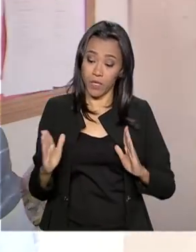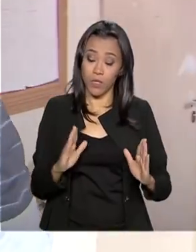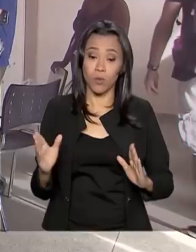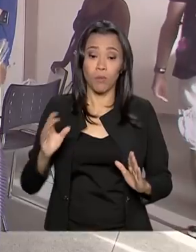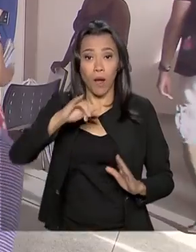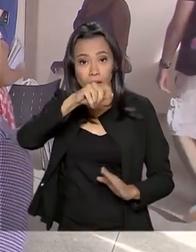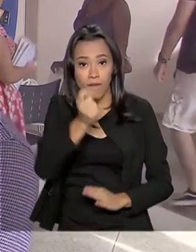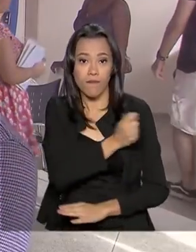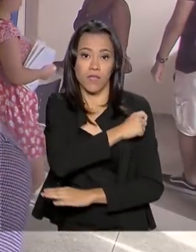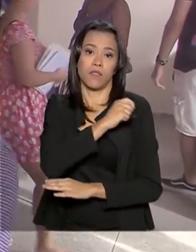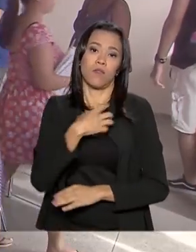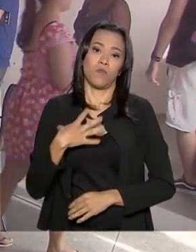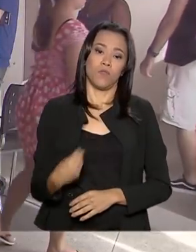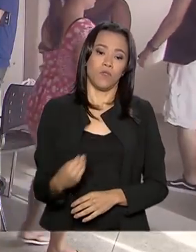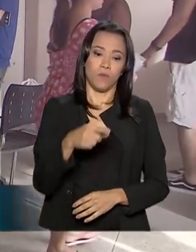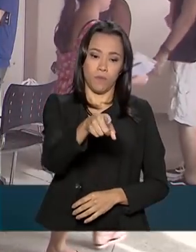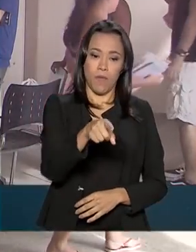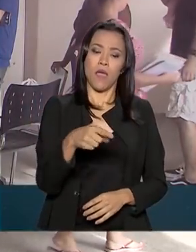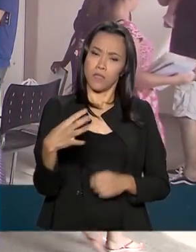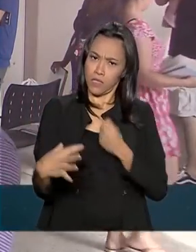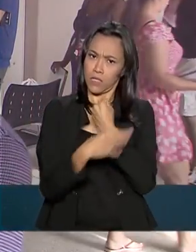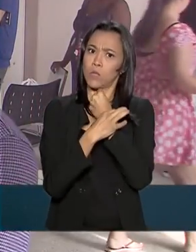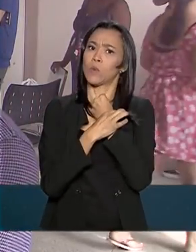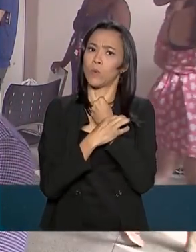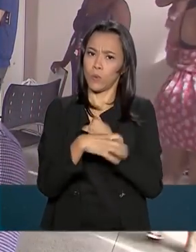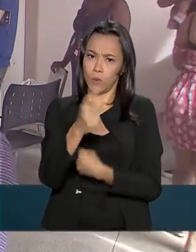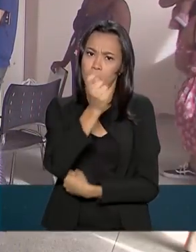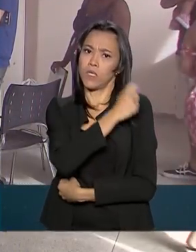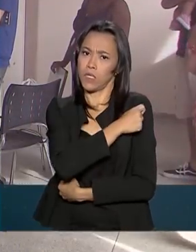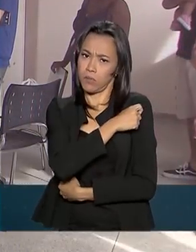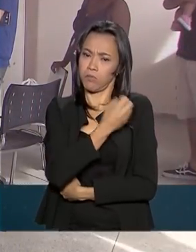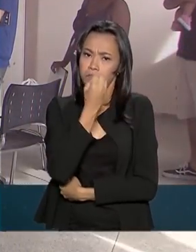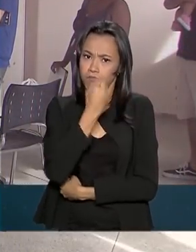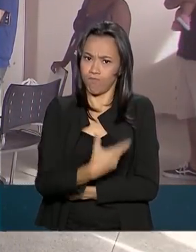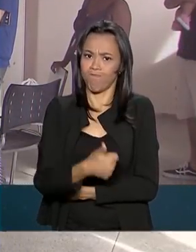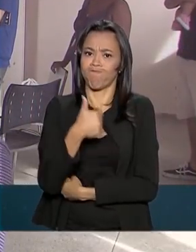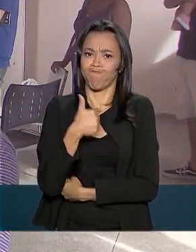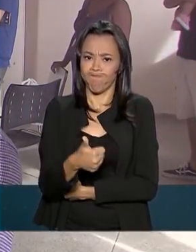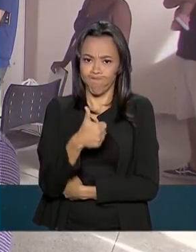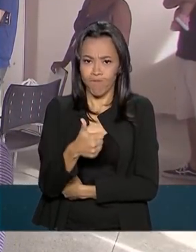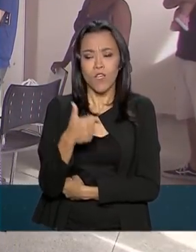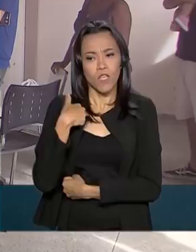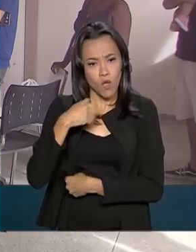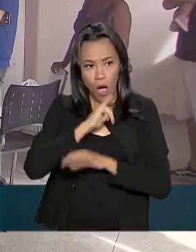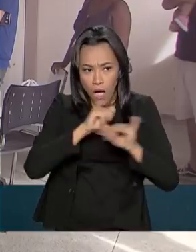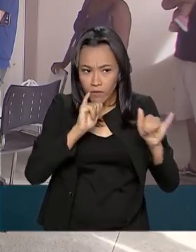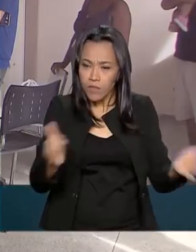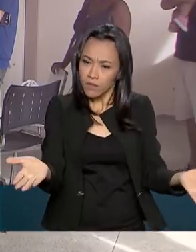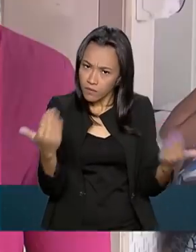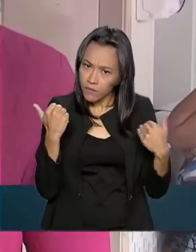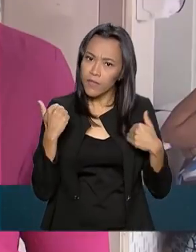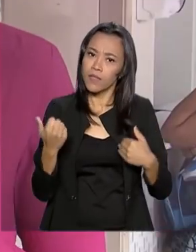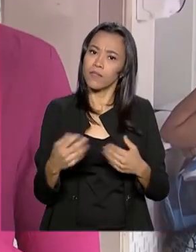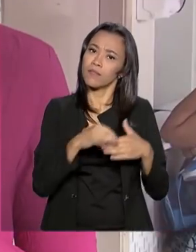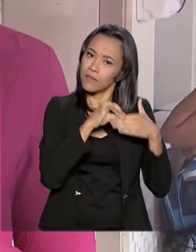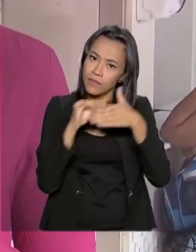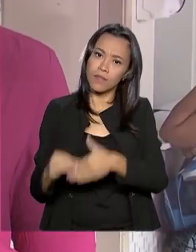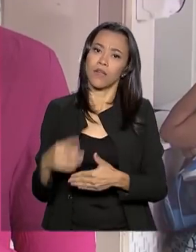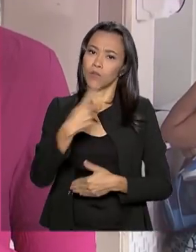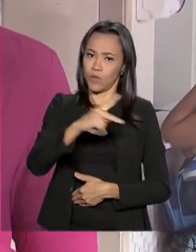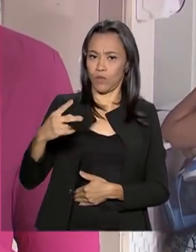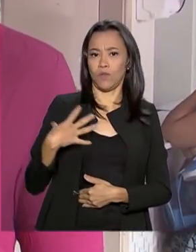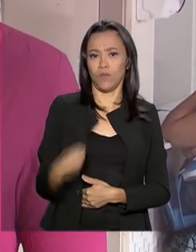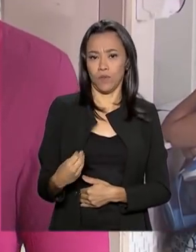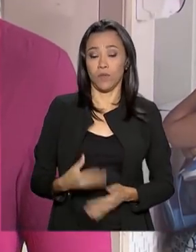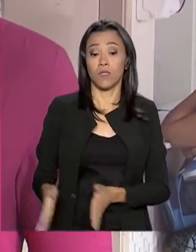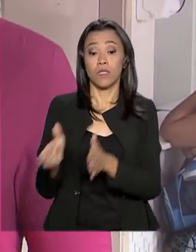o filho. Elas são seguras e elas têm bastante eficácia, então eu recomendo fortemente que venham e vacinem seus filhos. Nesta primeira etapa